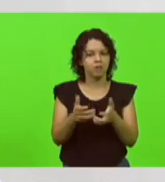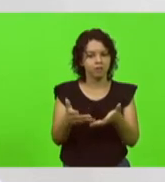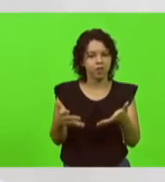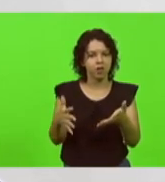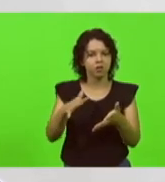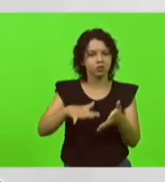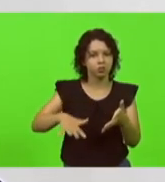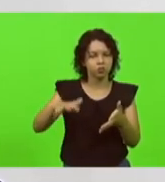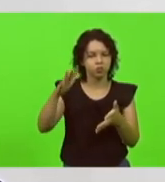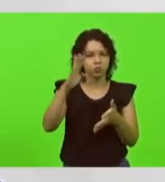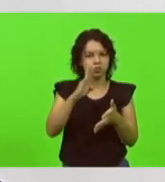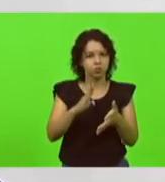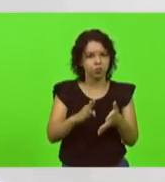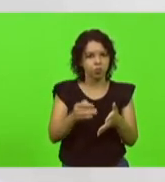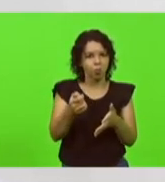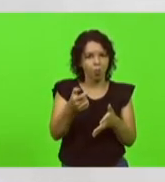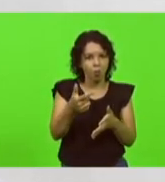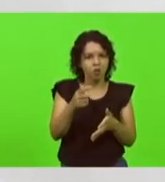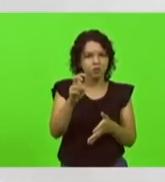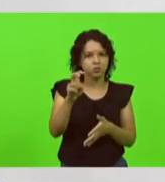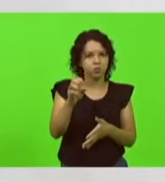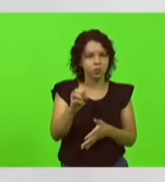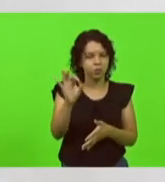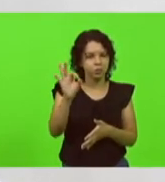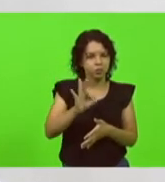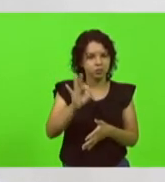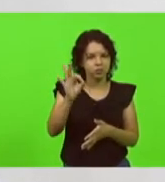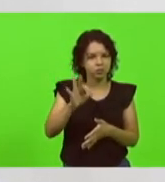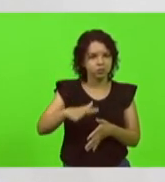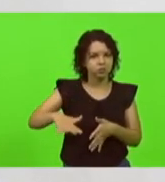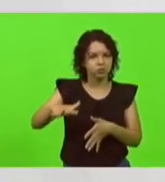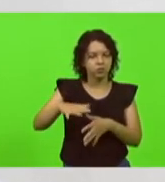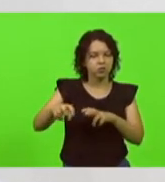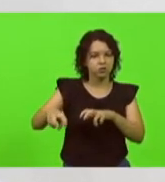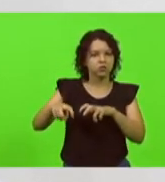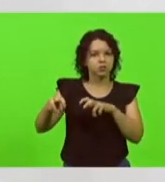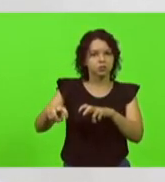quase a 50% na área da agricultura.